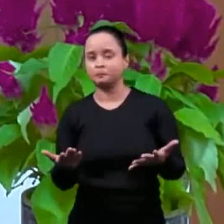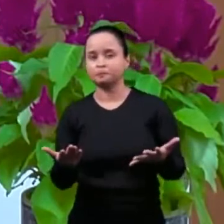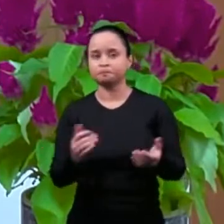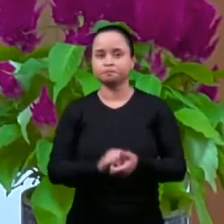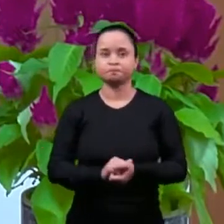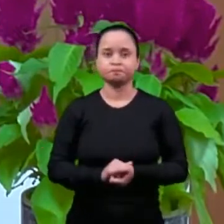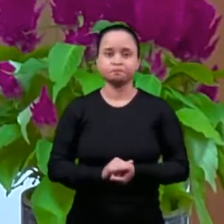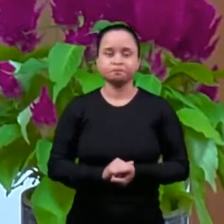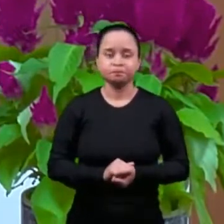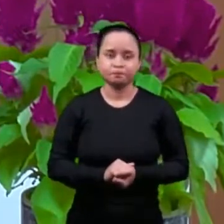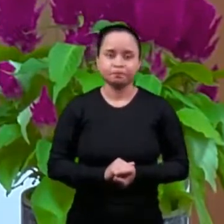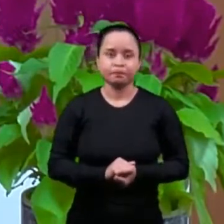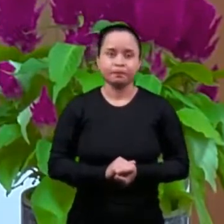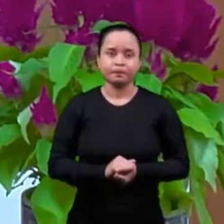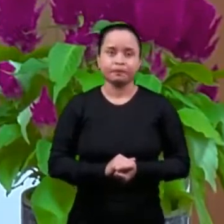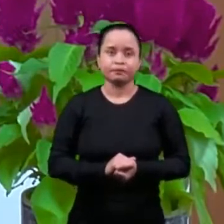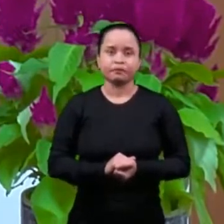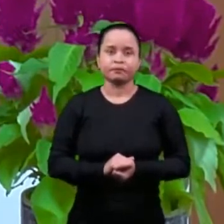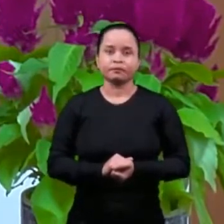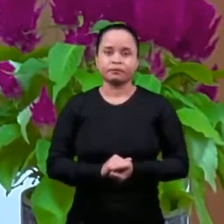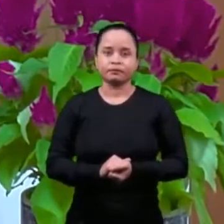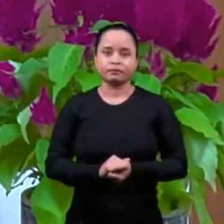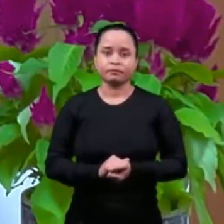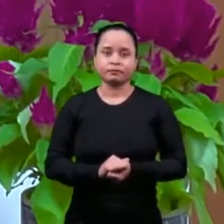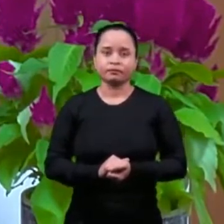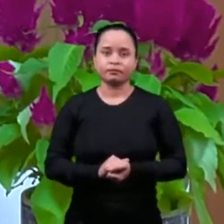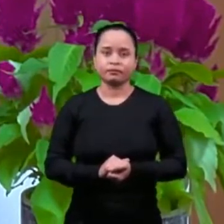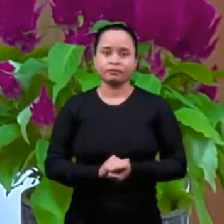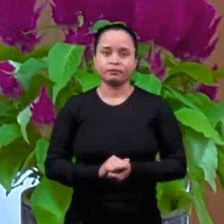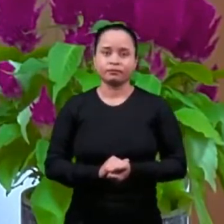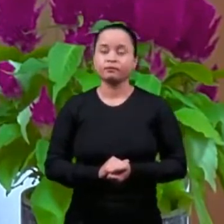uma discussão